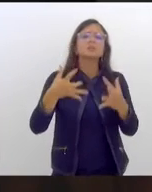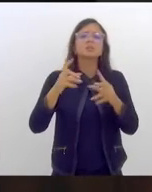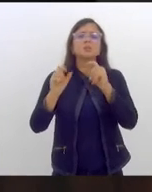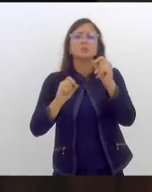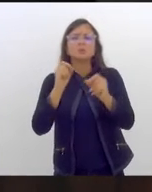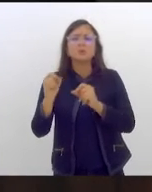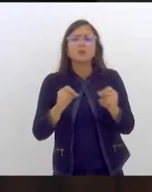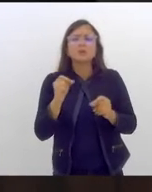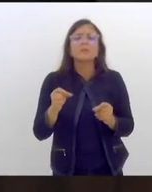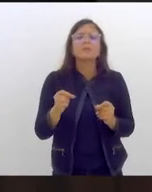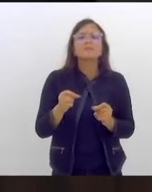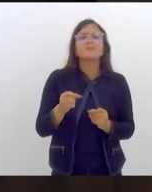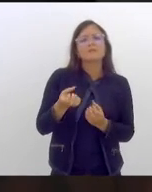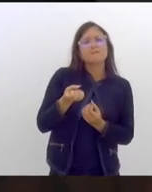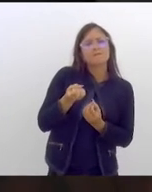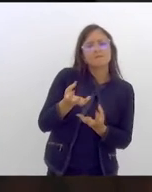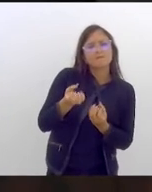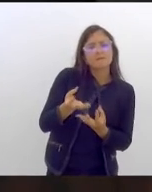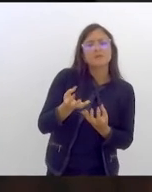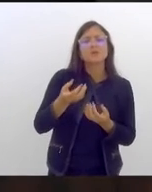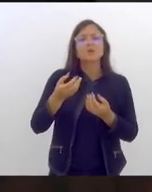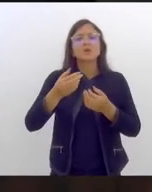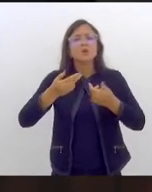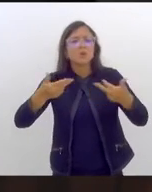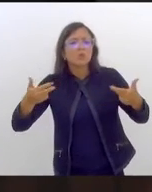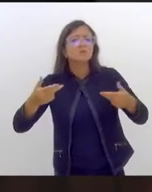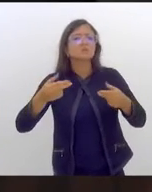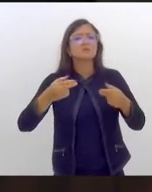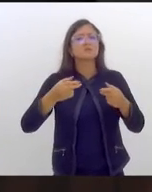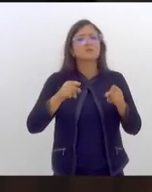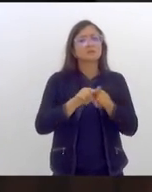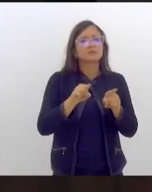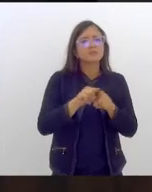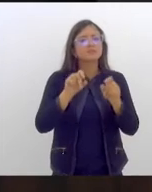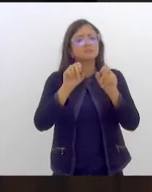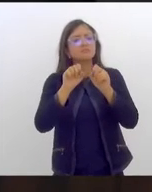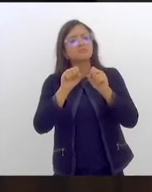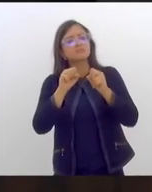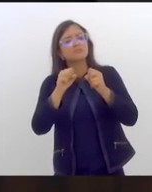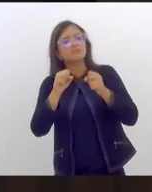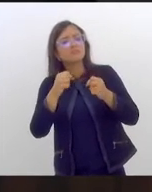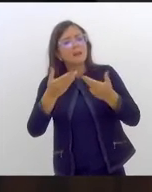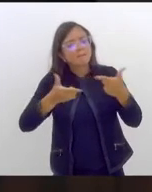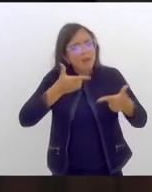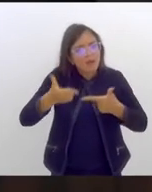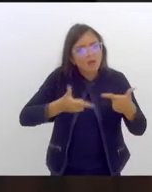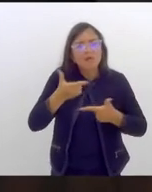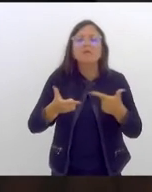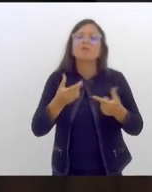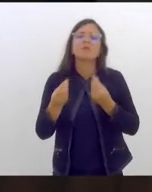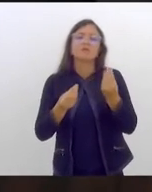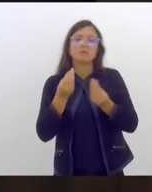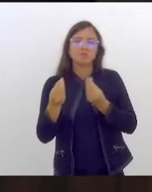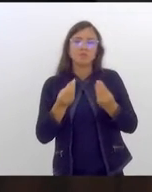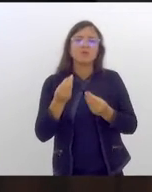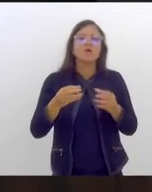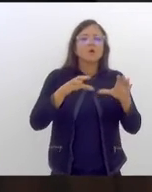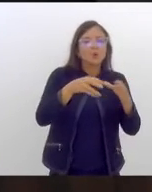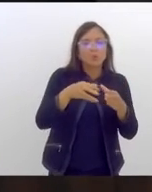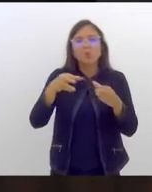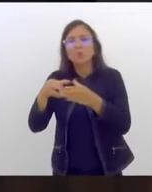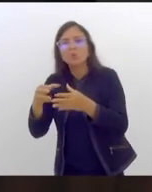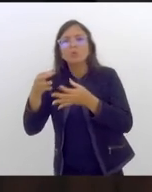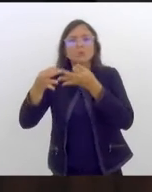de oferta de produtos e serviços ao consumidor na forma que menciona pareceres das comissões de construção Justiça pela